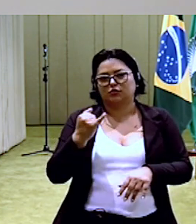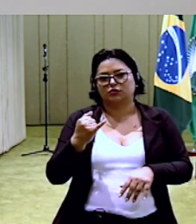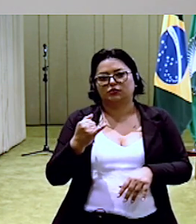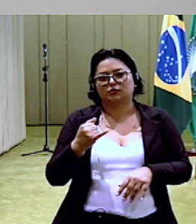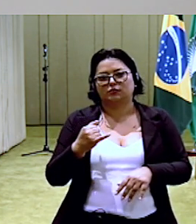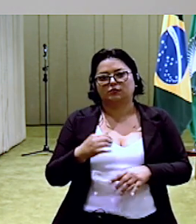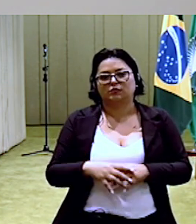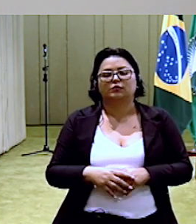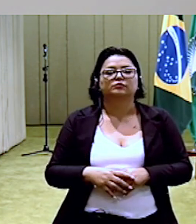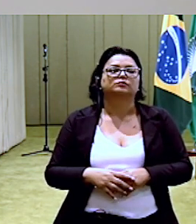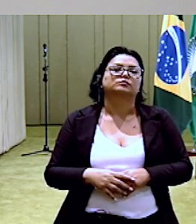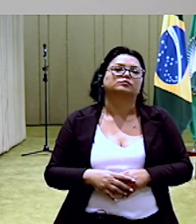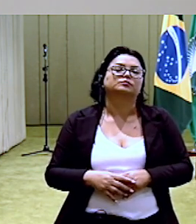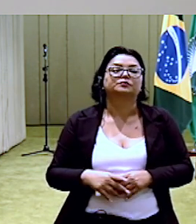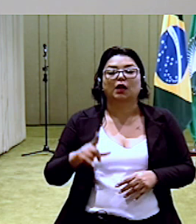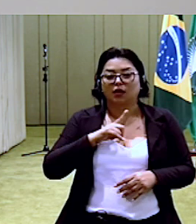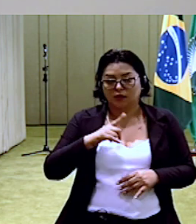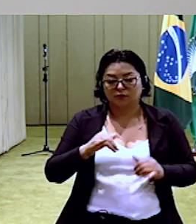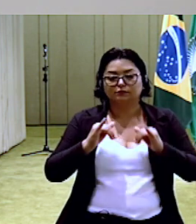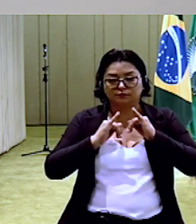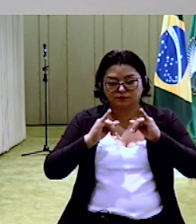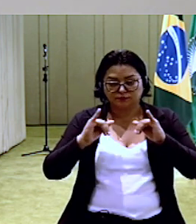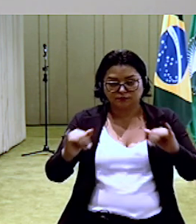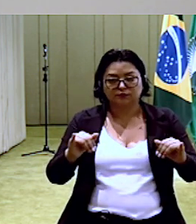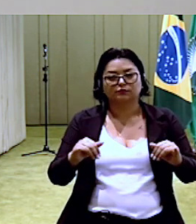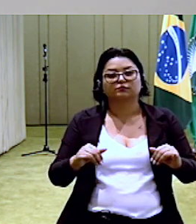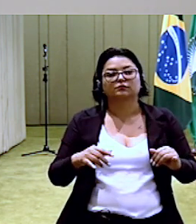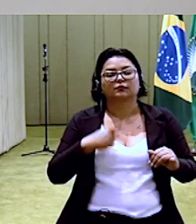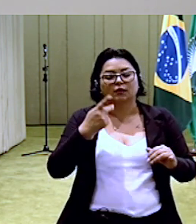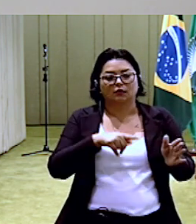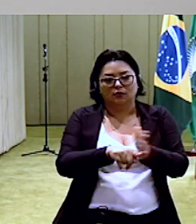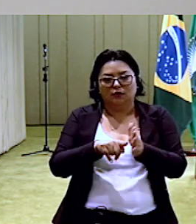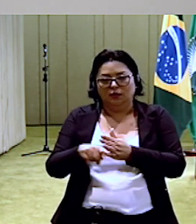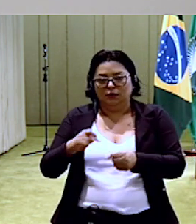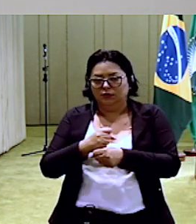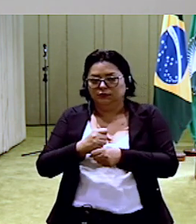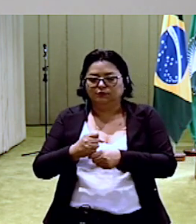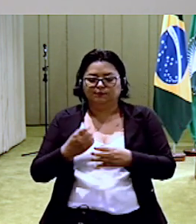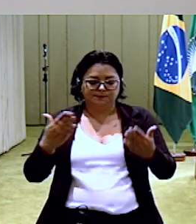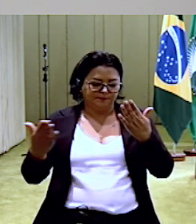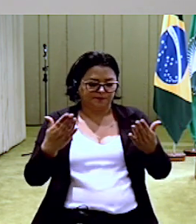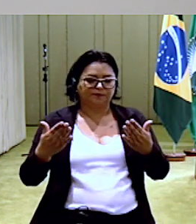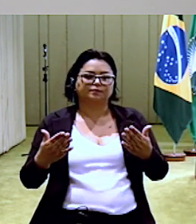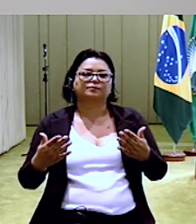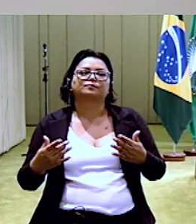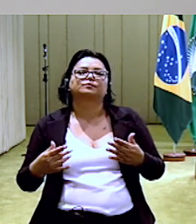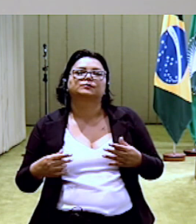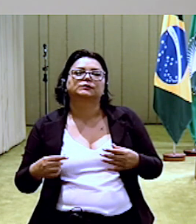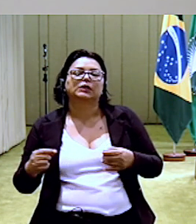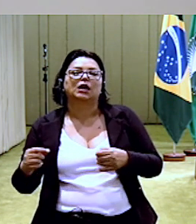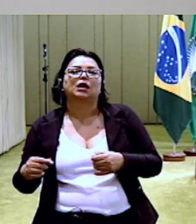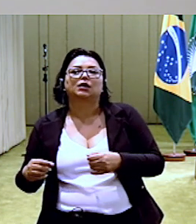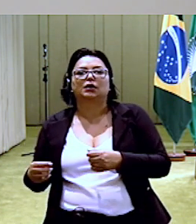tradicional, a consultoria global McKinsey, ela publica anualmente uma pesquisa onde ela compara os resultados financeiros das